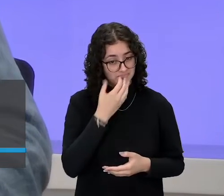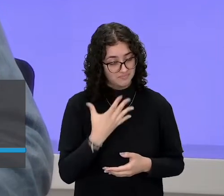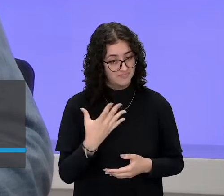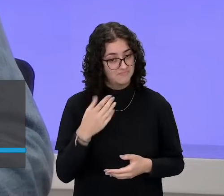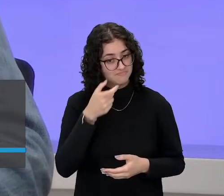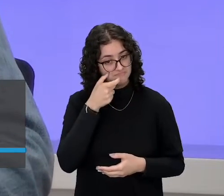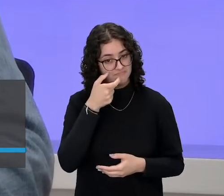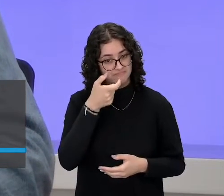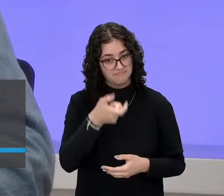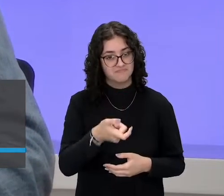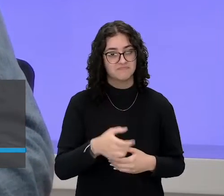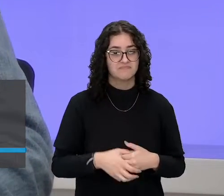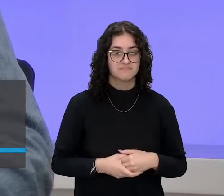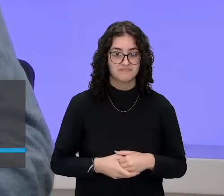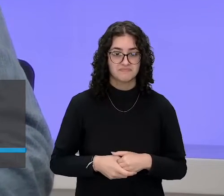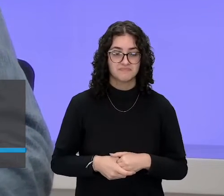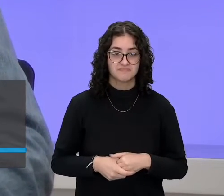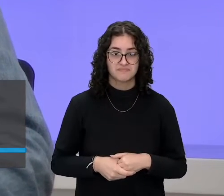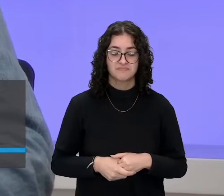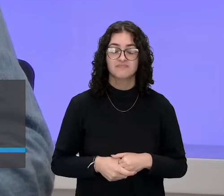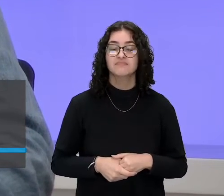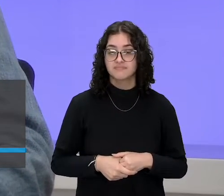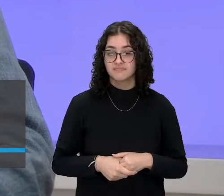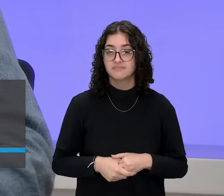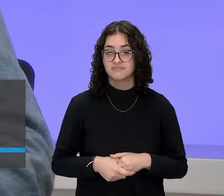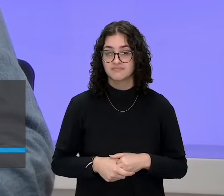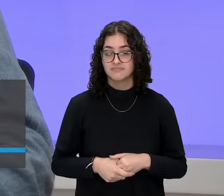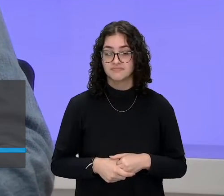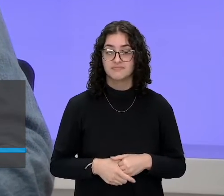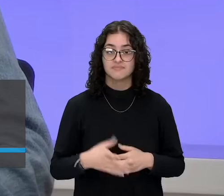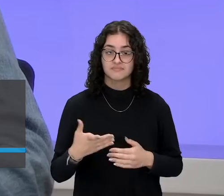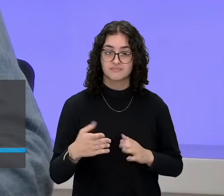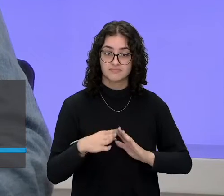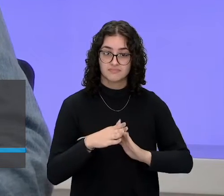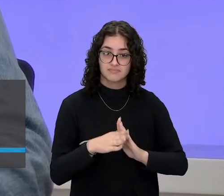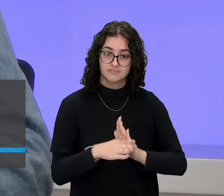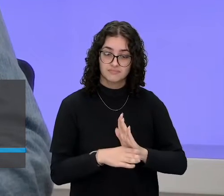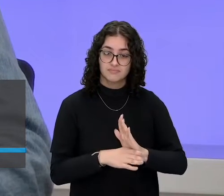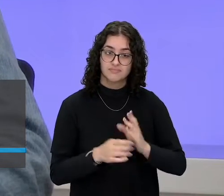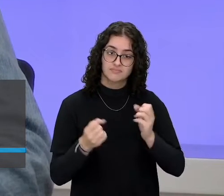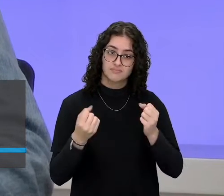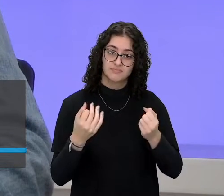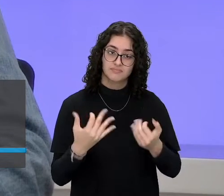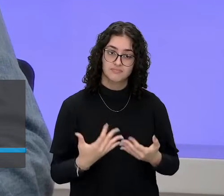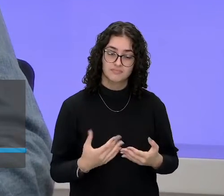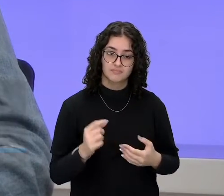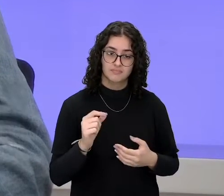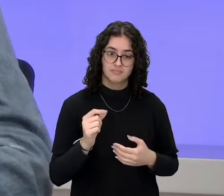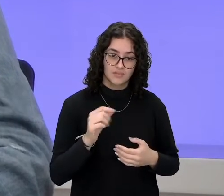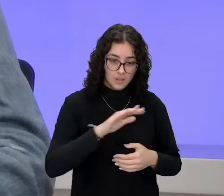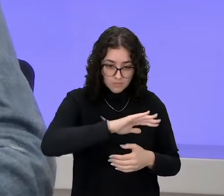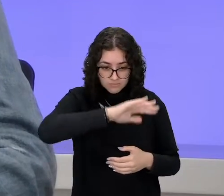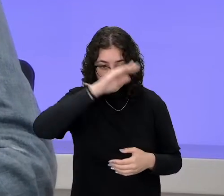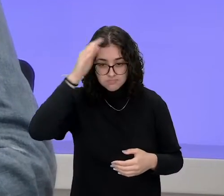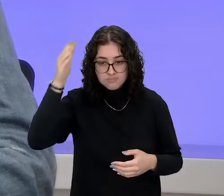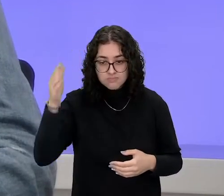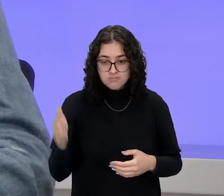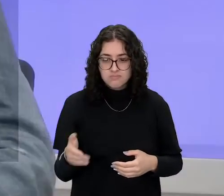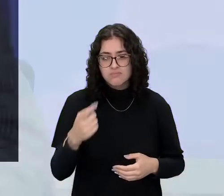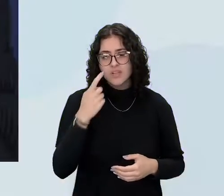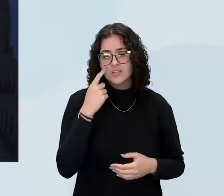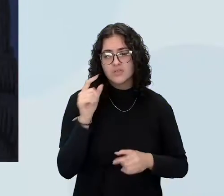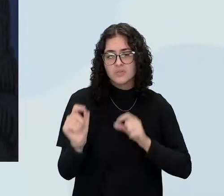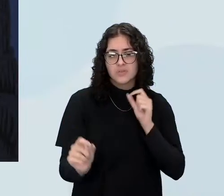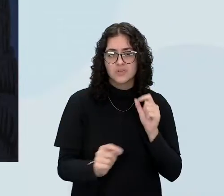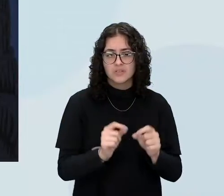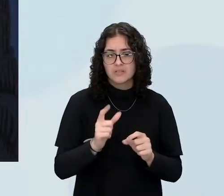muito interessantes. Bom, então, nesse processo aí, falando sobre cavernas. Então, quando a gente pensa em cavernas, a gente